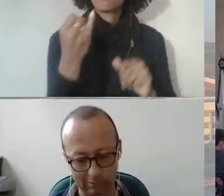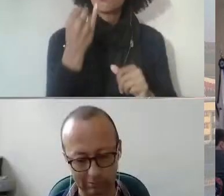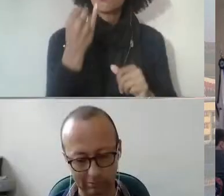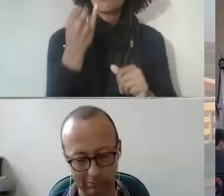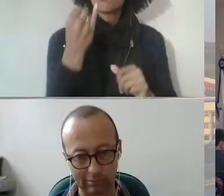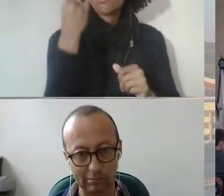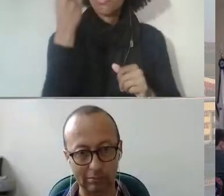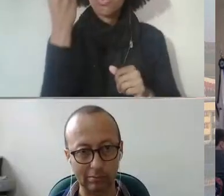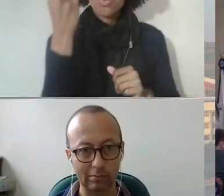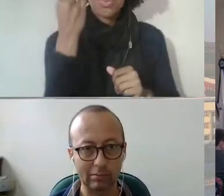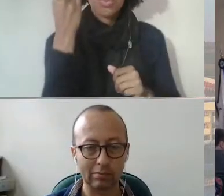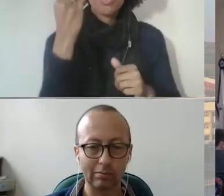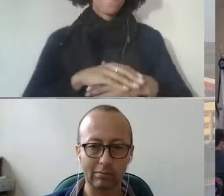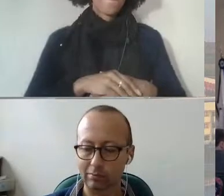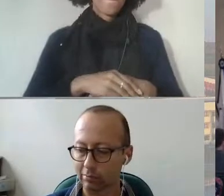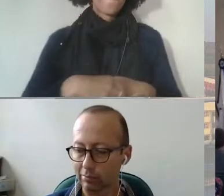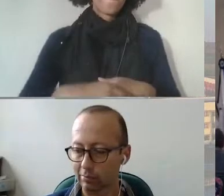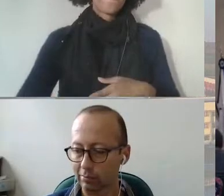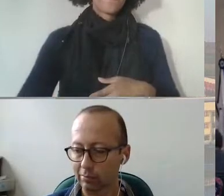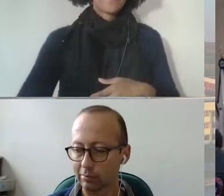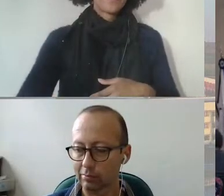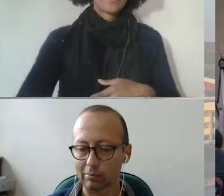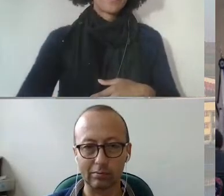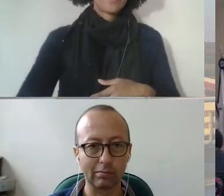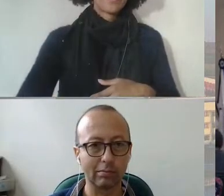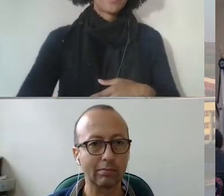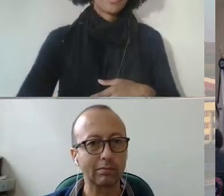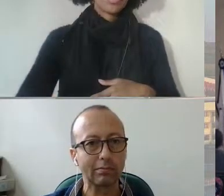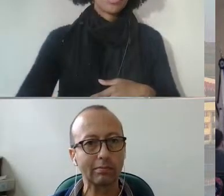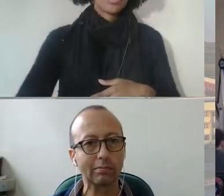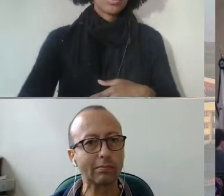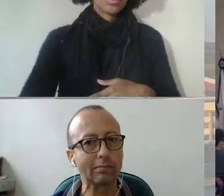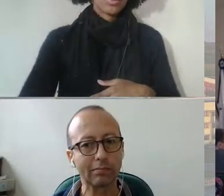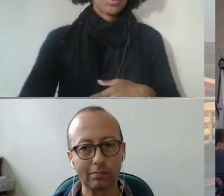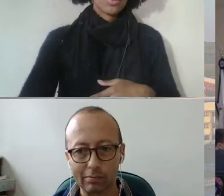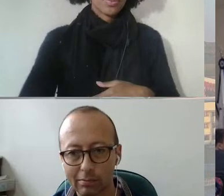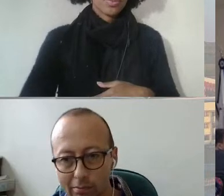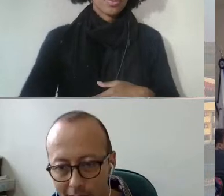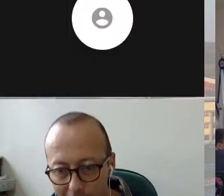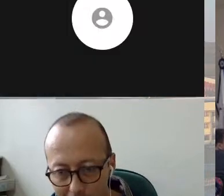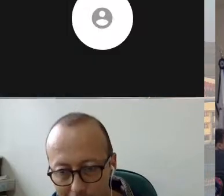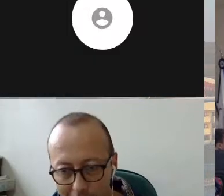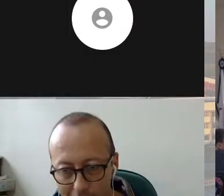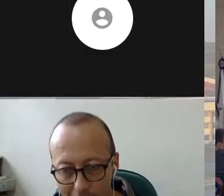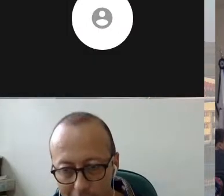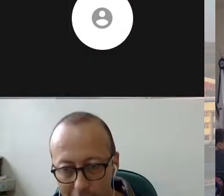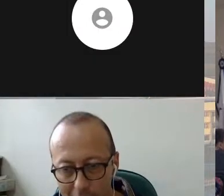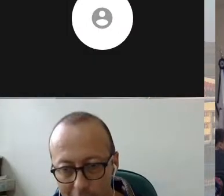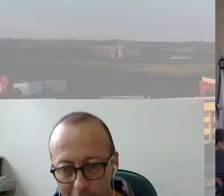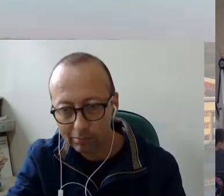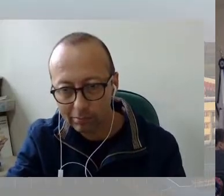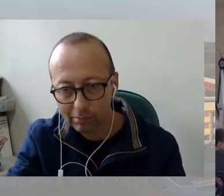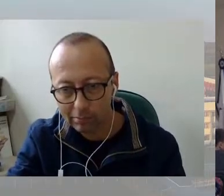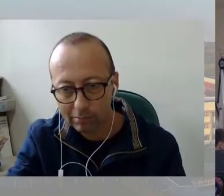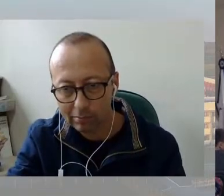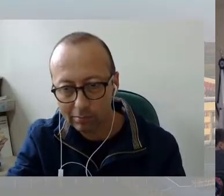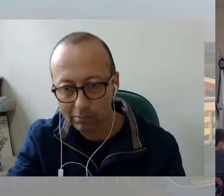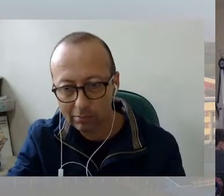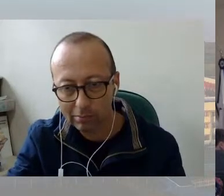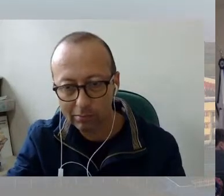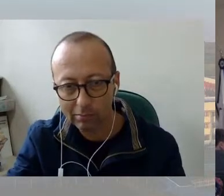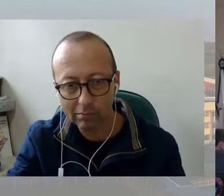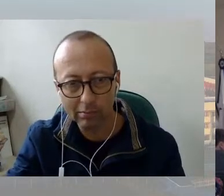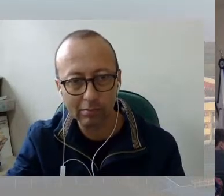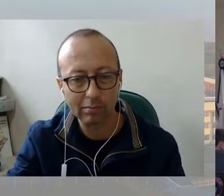E, Alexandre, acho que foi esclarecido a situação, então, de nossa parte, de parte da DAF, e eu acho que de parte